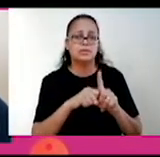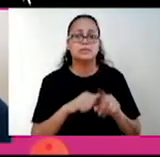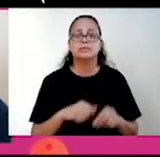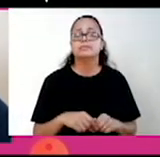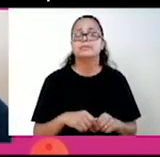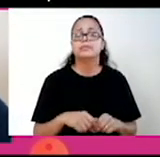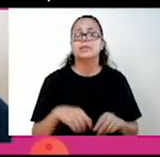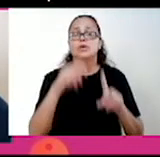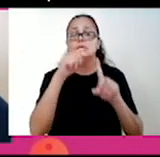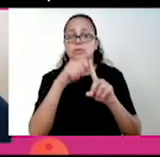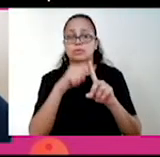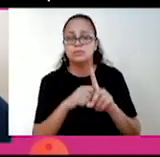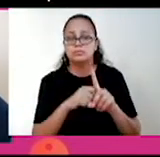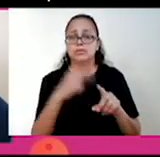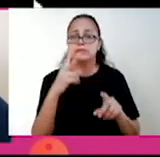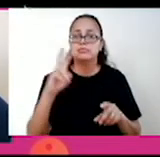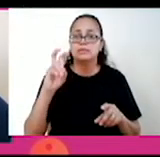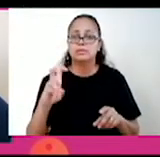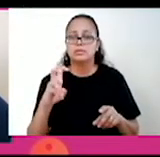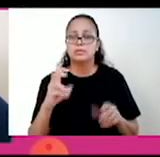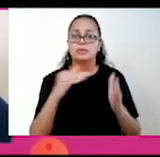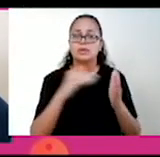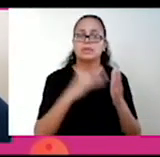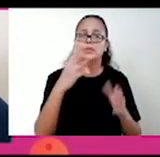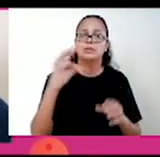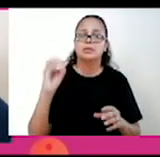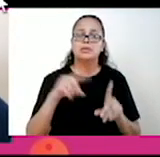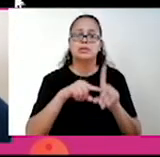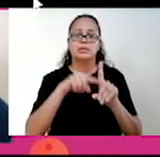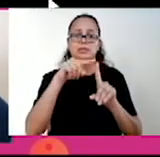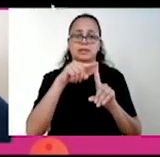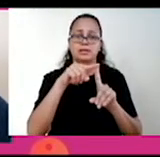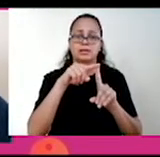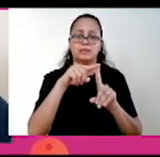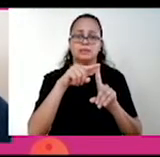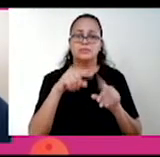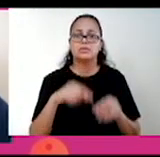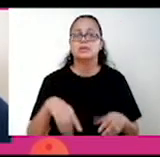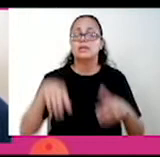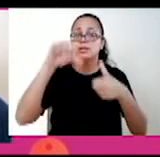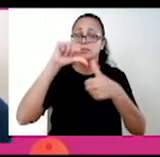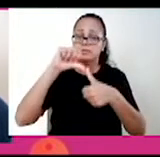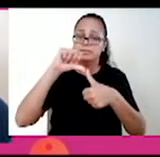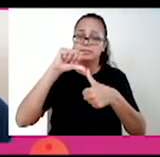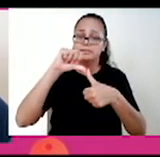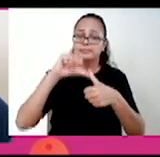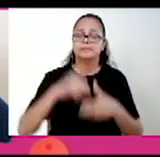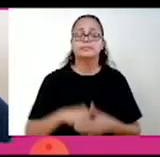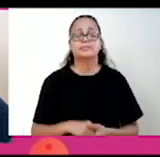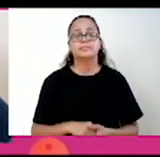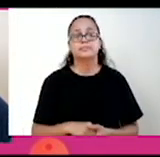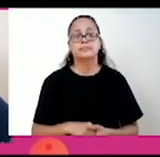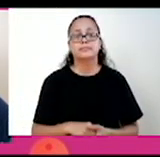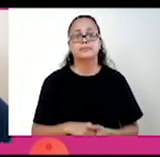médias térmicas mensais ficam entre 25 e 30 graus. Veja um exemplo do climograma 4 na cidade de Belize, da América Central. Já já a gente vai ver esse climograma